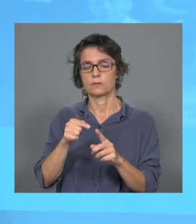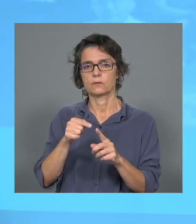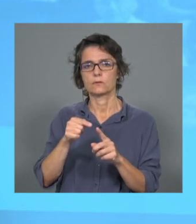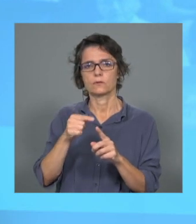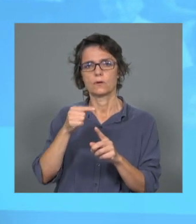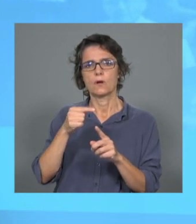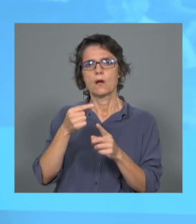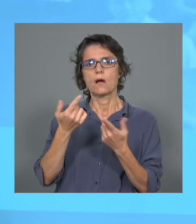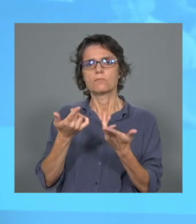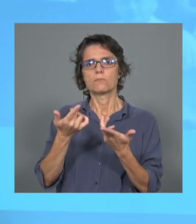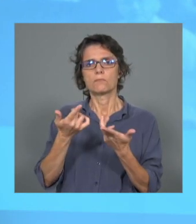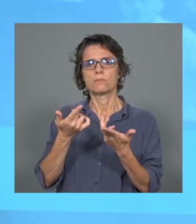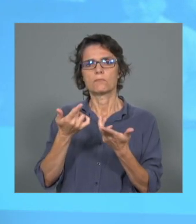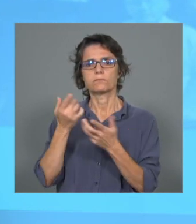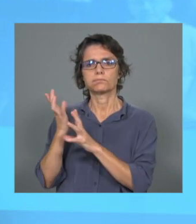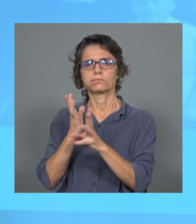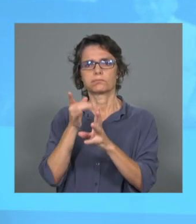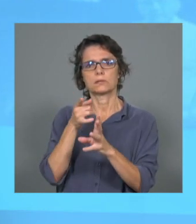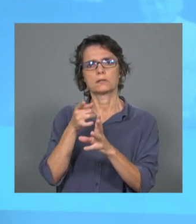tem a peregrinação, tem também